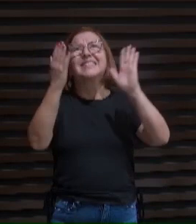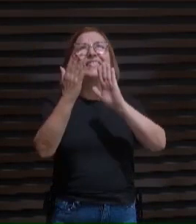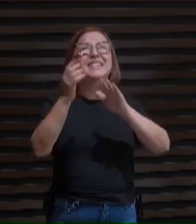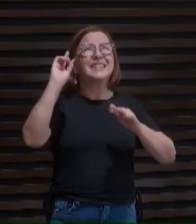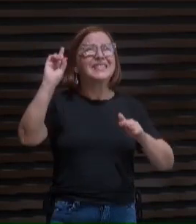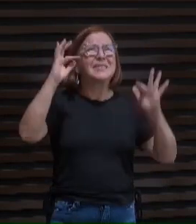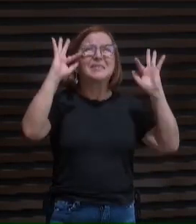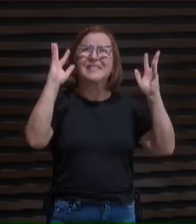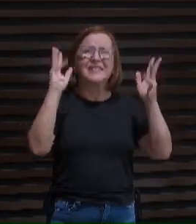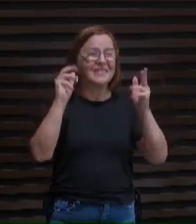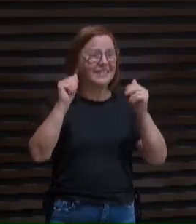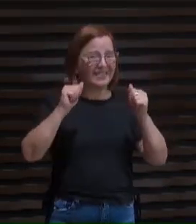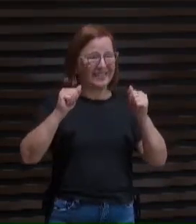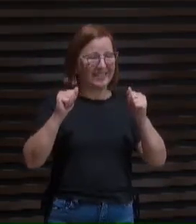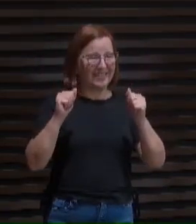isso.